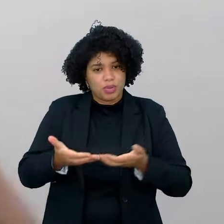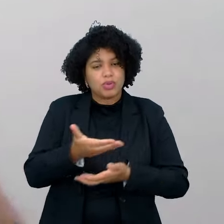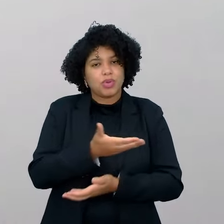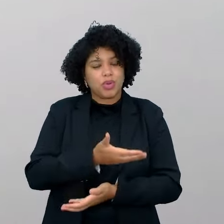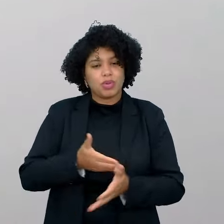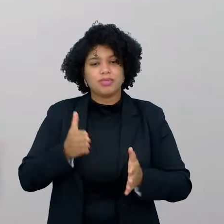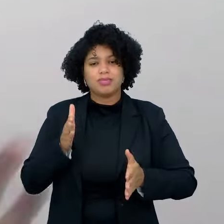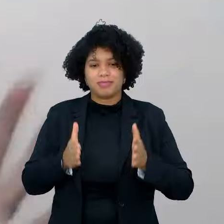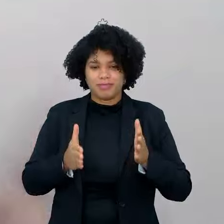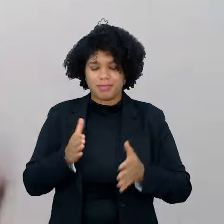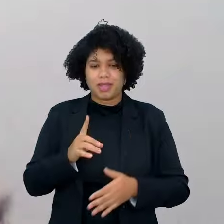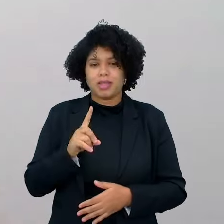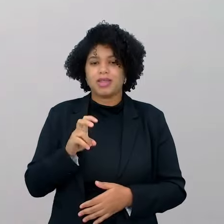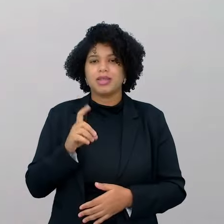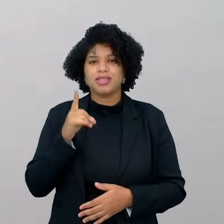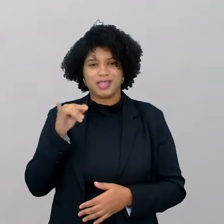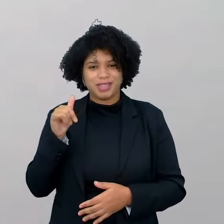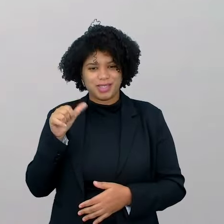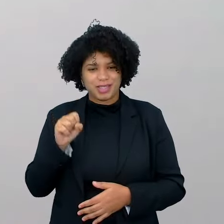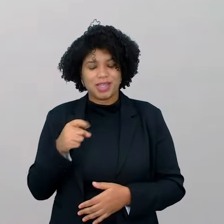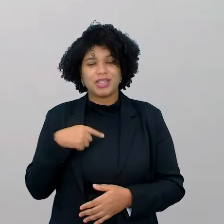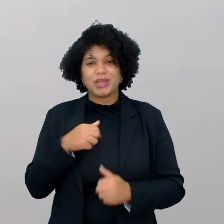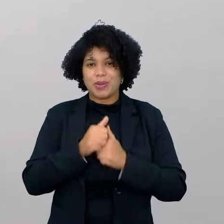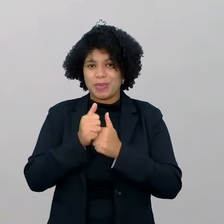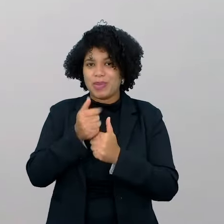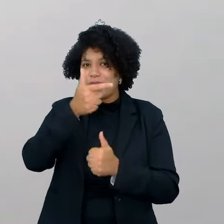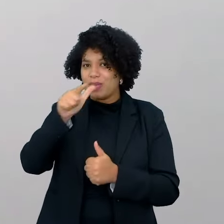dias. Eu estarei acompanhada com